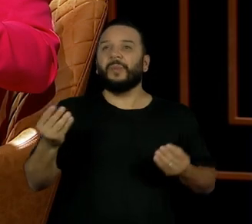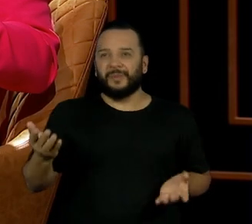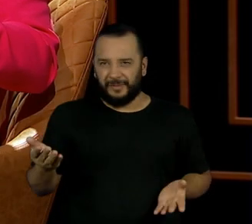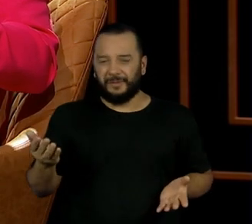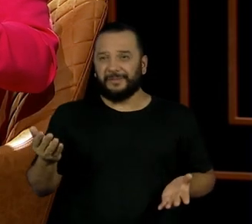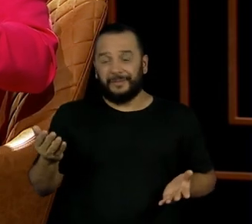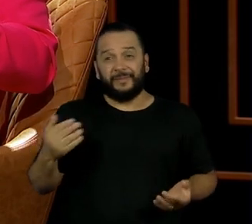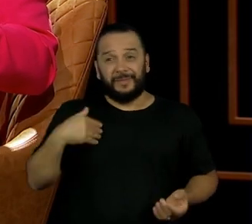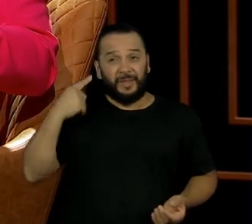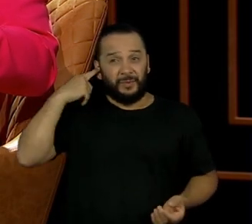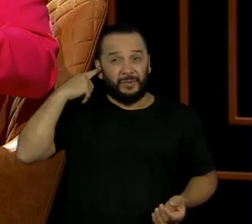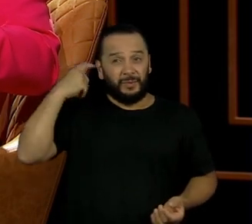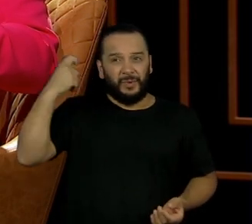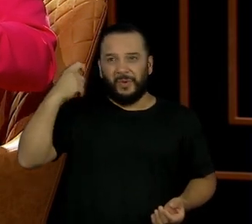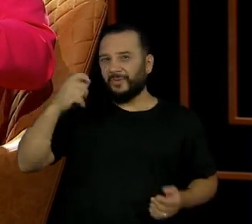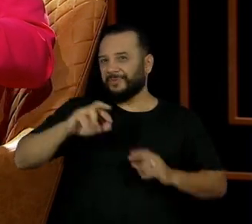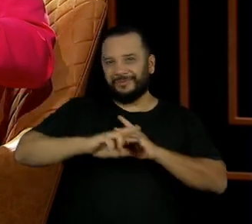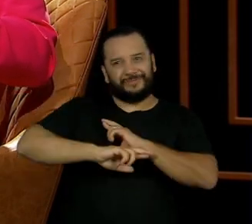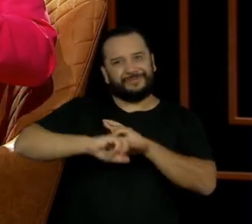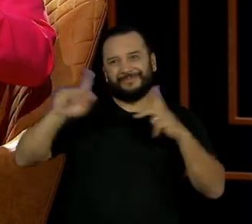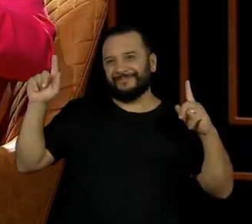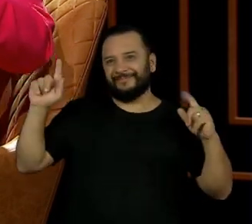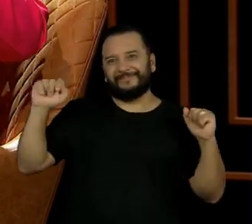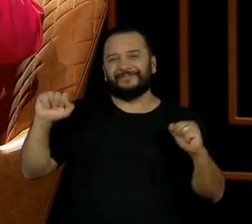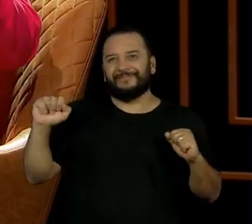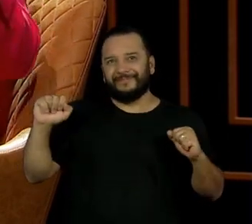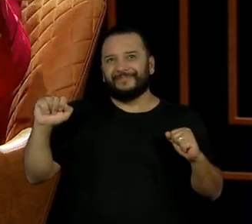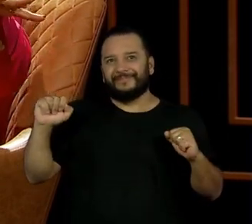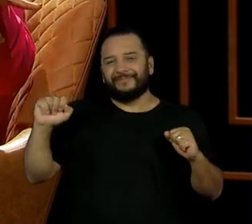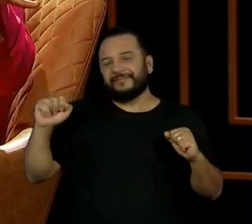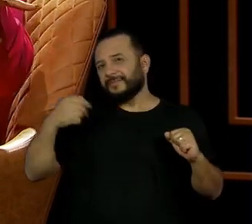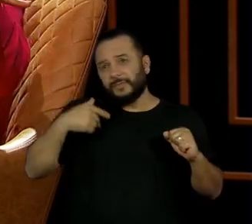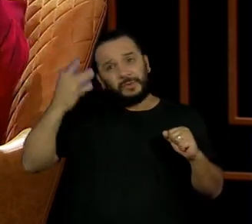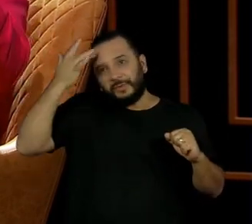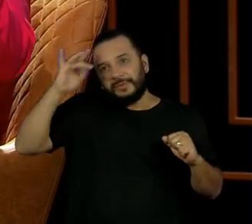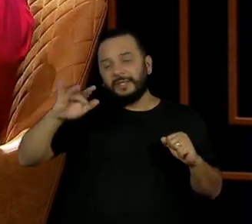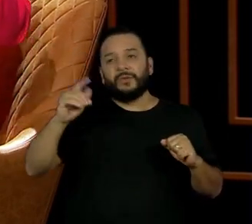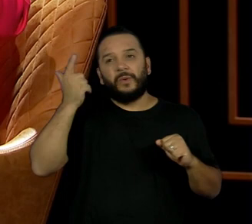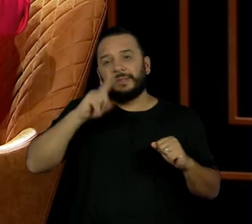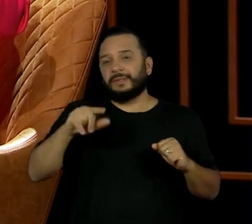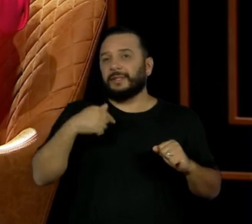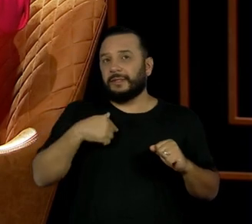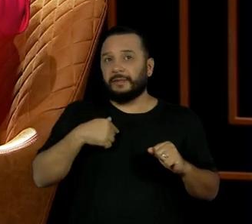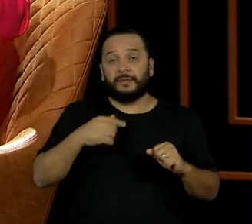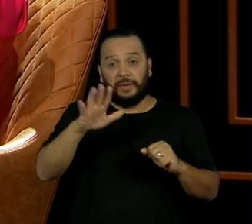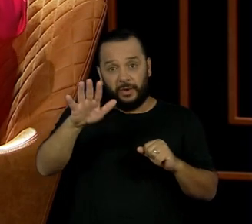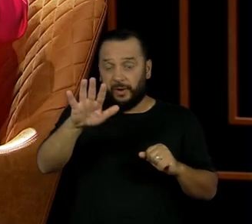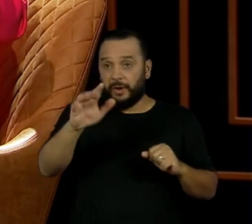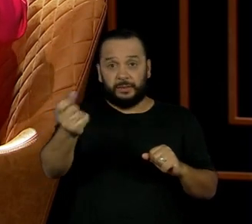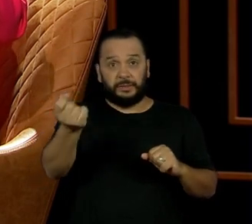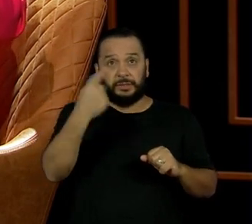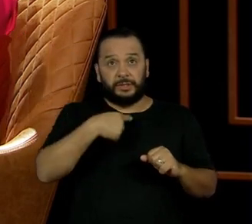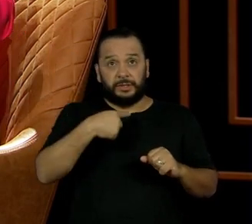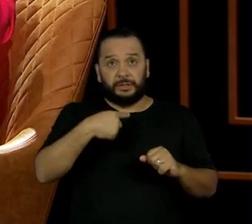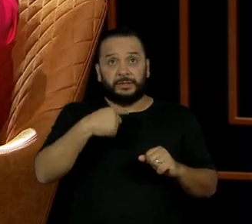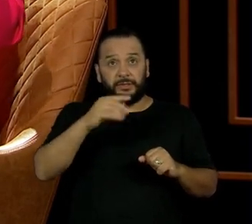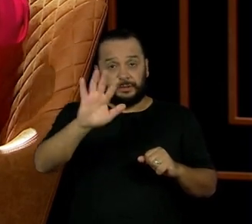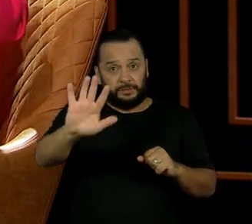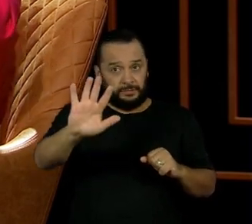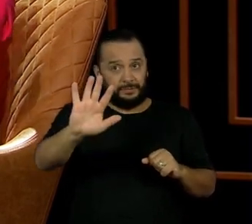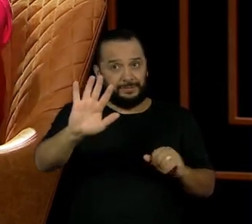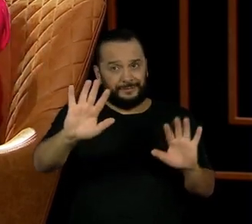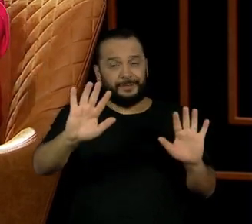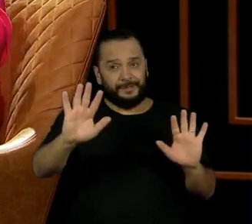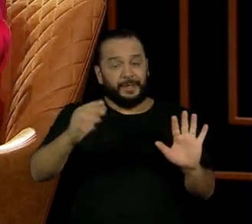aí a sonoridade é completamente diferente então eu não sei se vou conseguir dar exemplo bom agora não não como é que a gente não me Xote